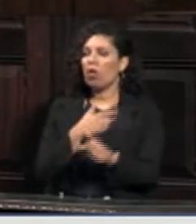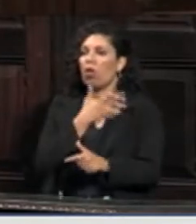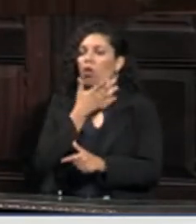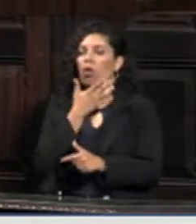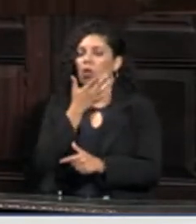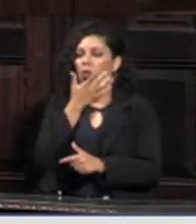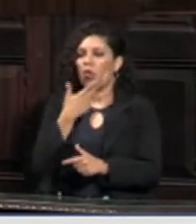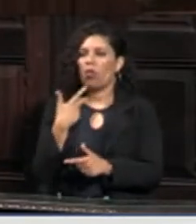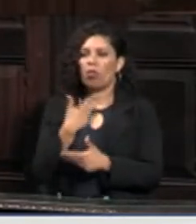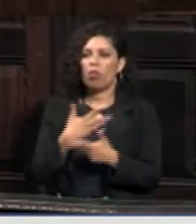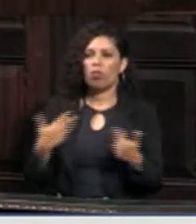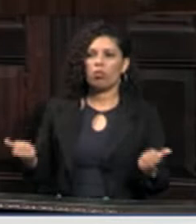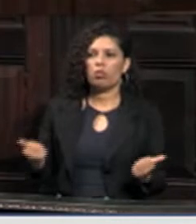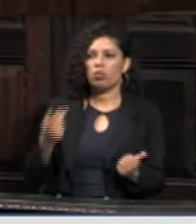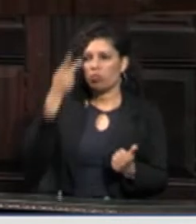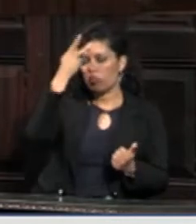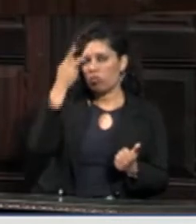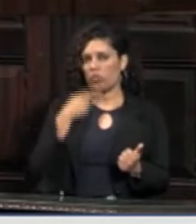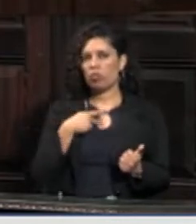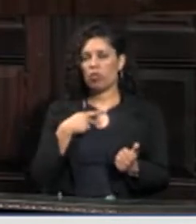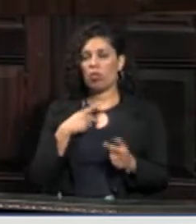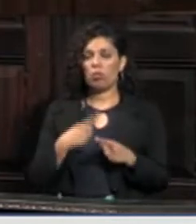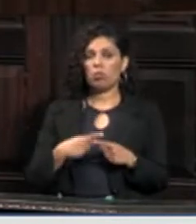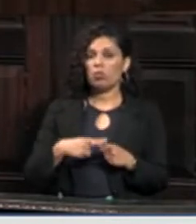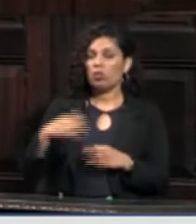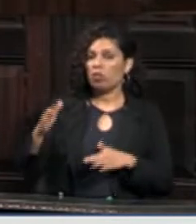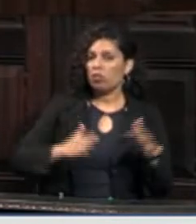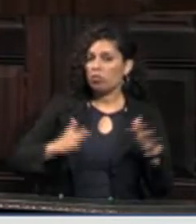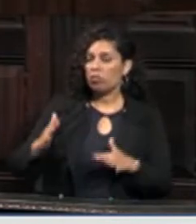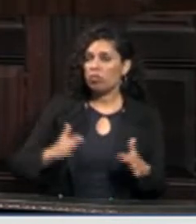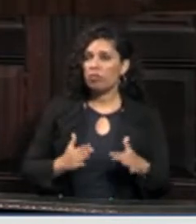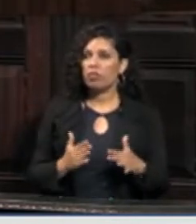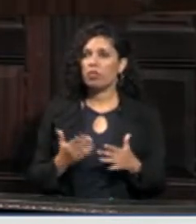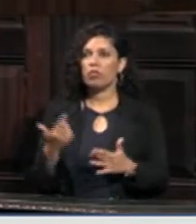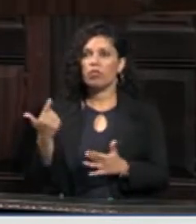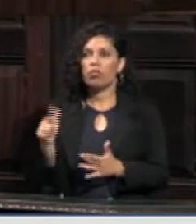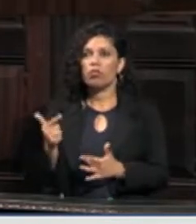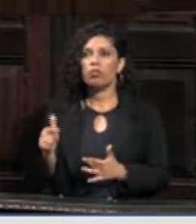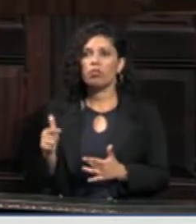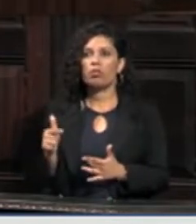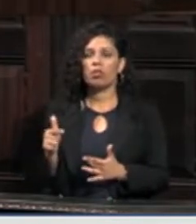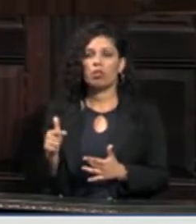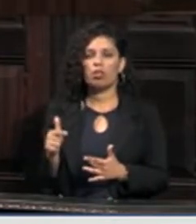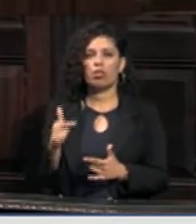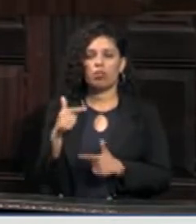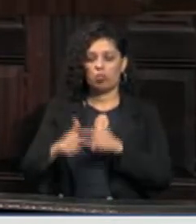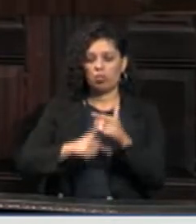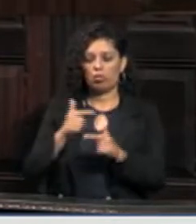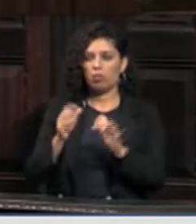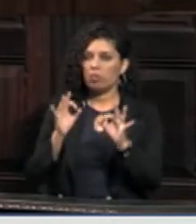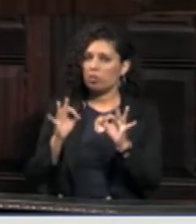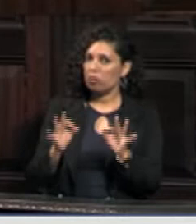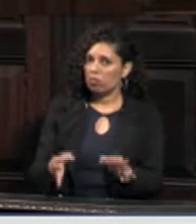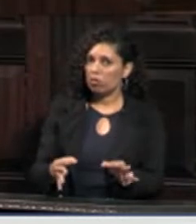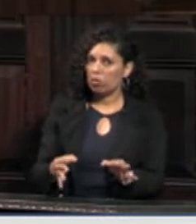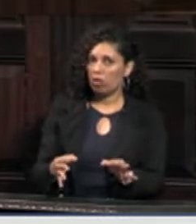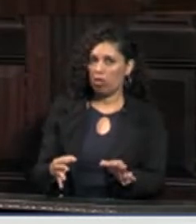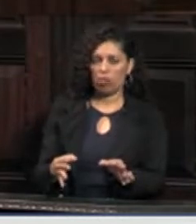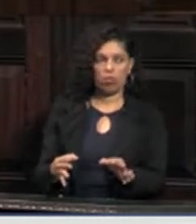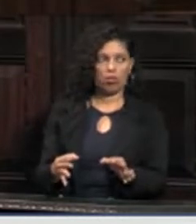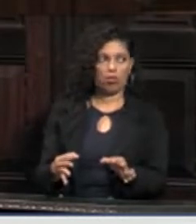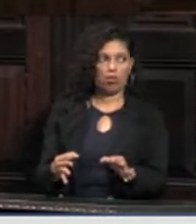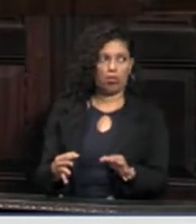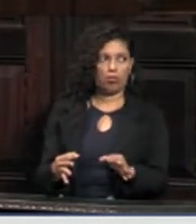que muitas vezes não são aqueles que refletidos pela gravidade da